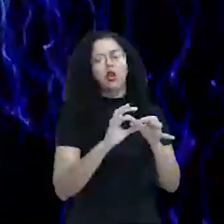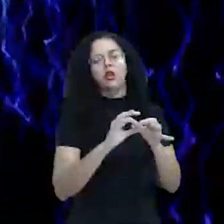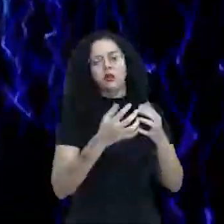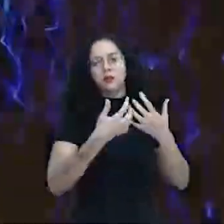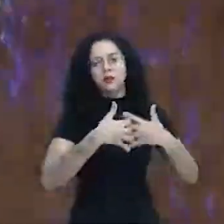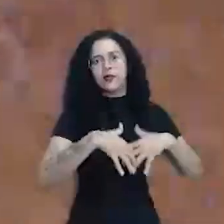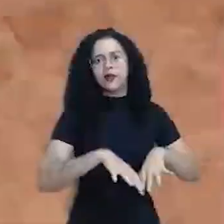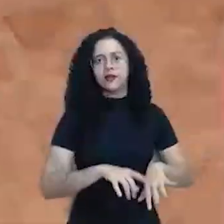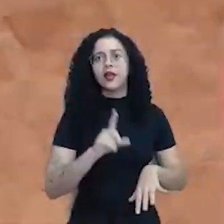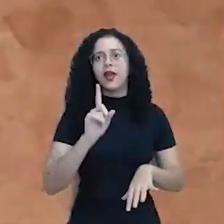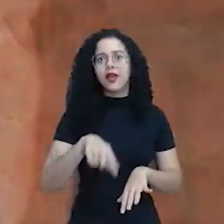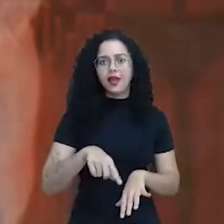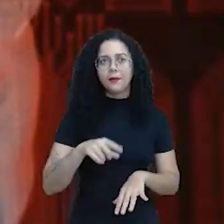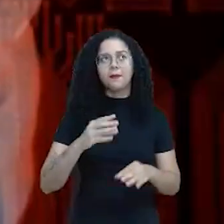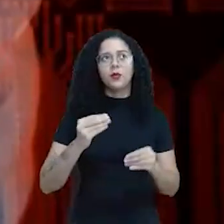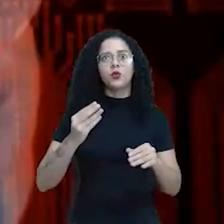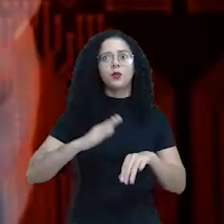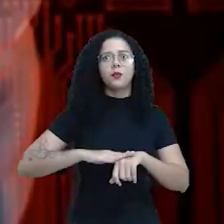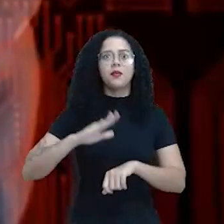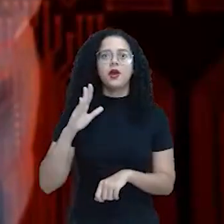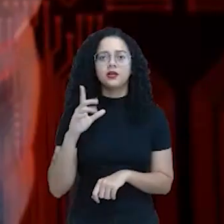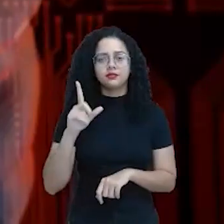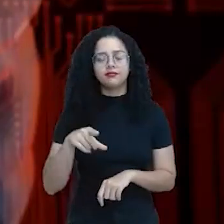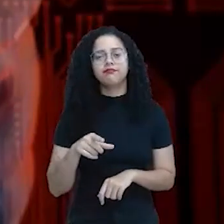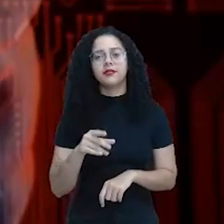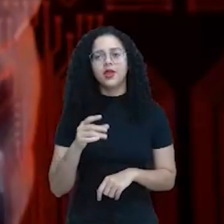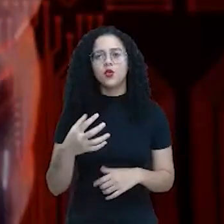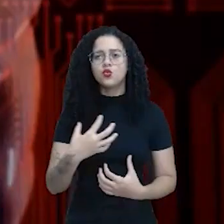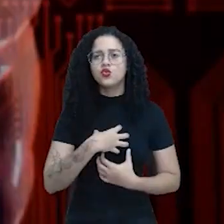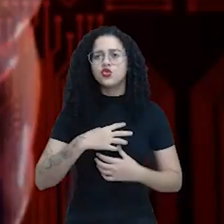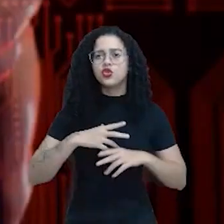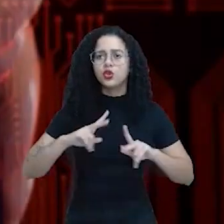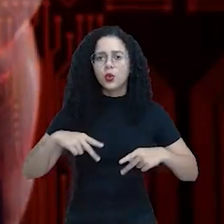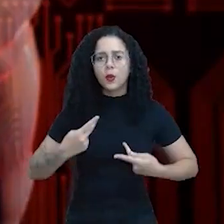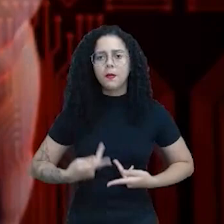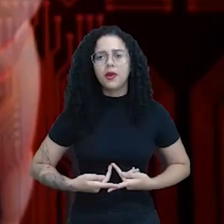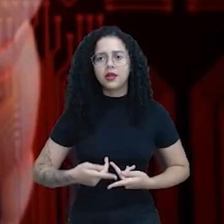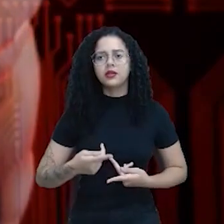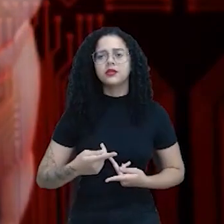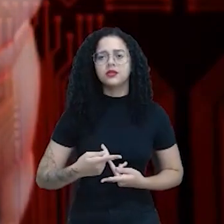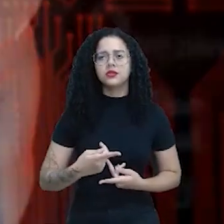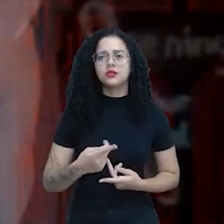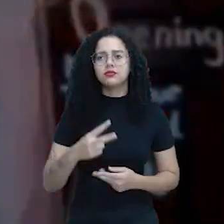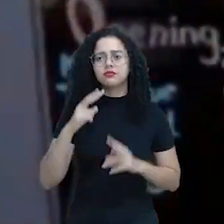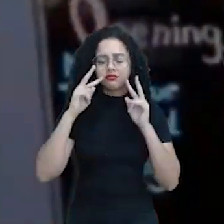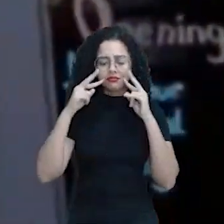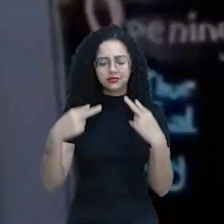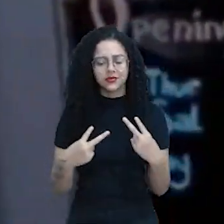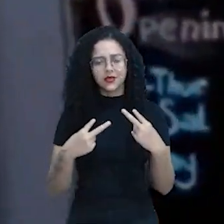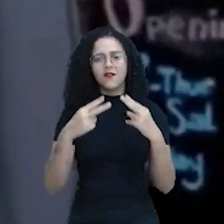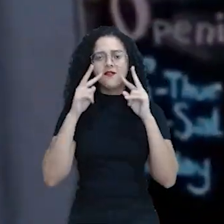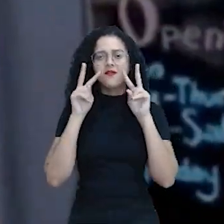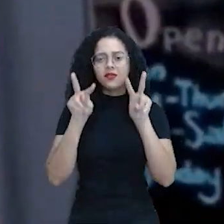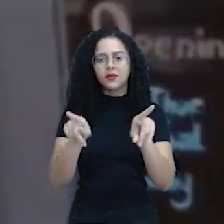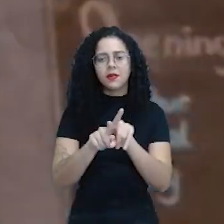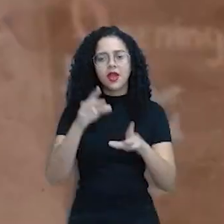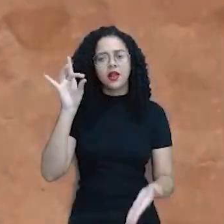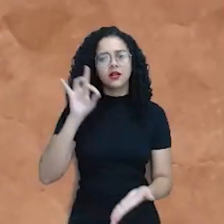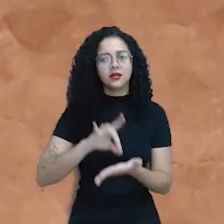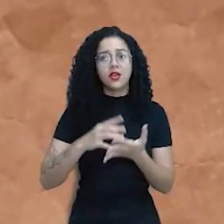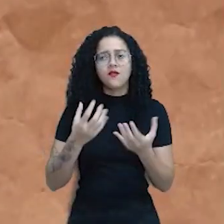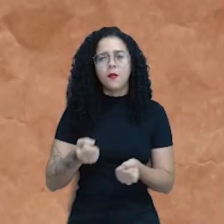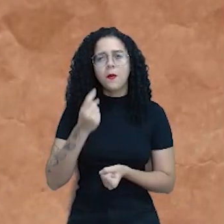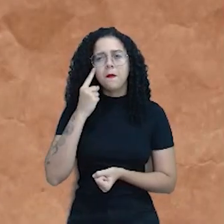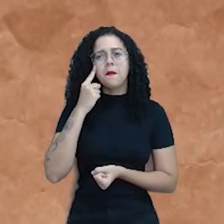máquinas. É muito mais. A tecnocracia é um modo humano de se ver a realidade. Vamos